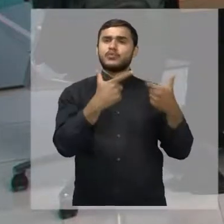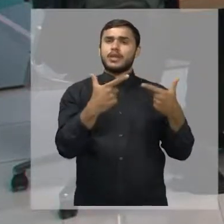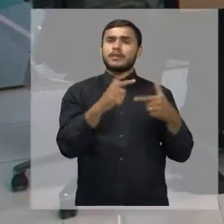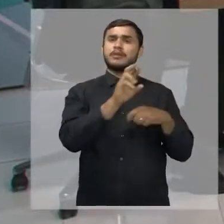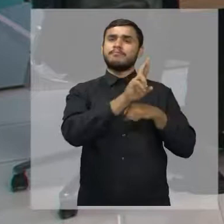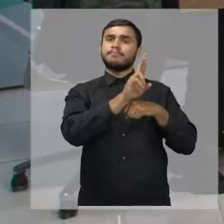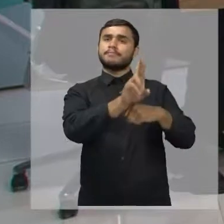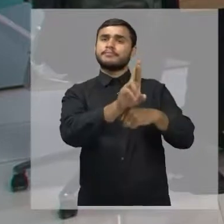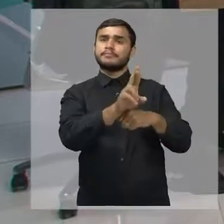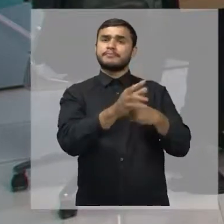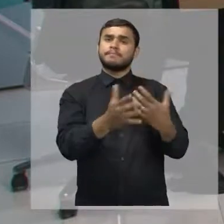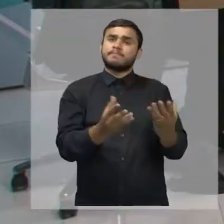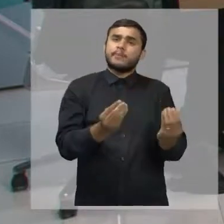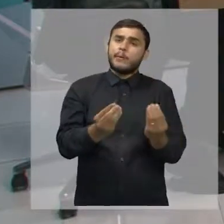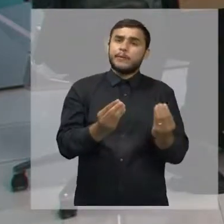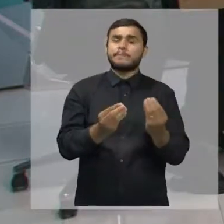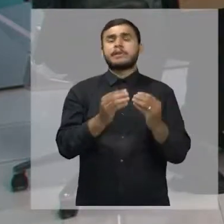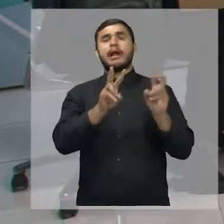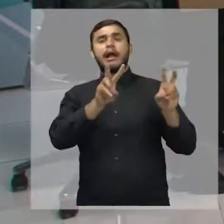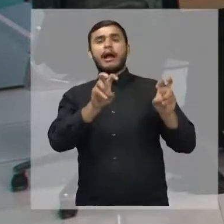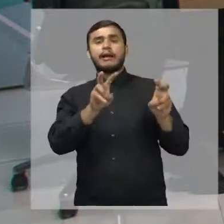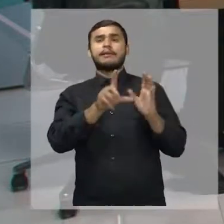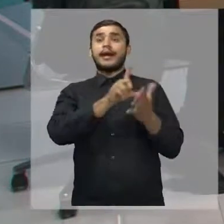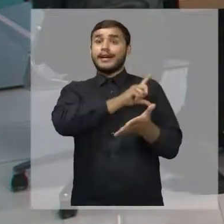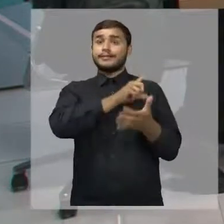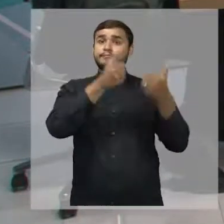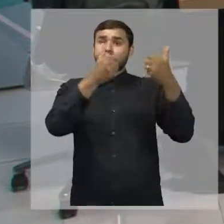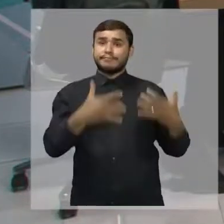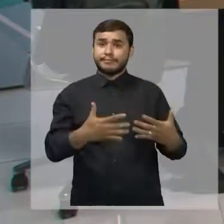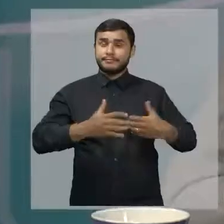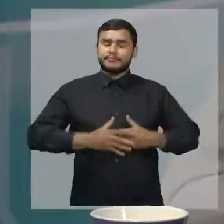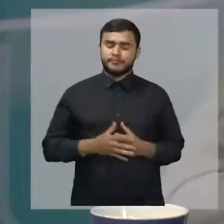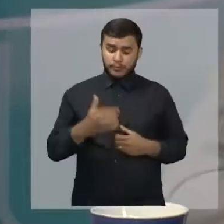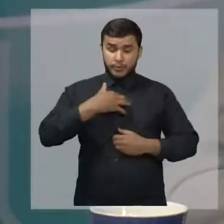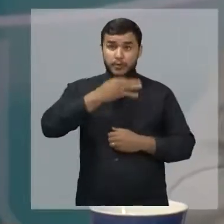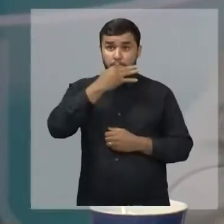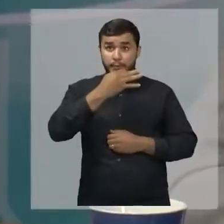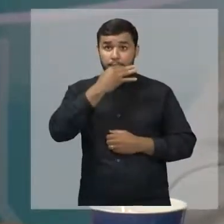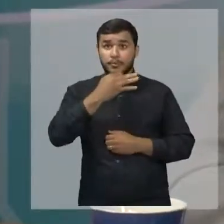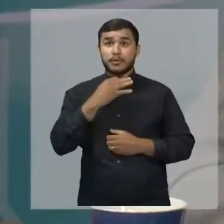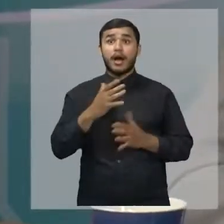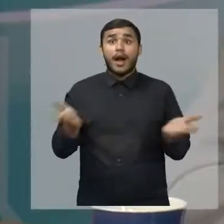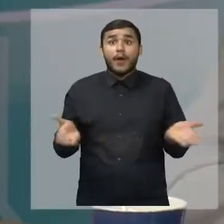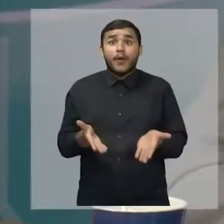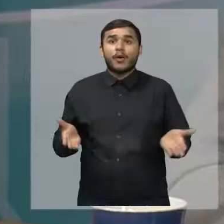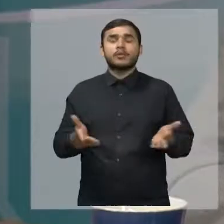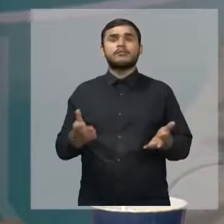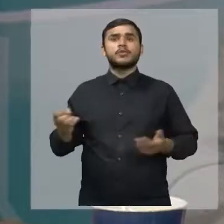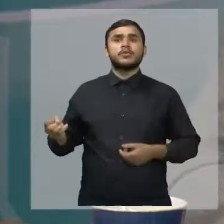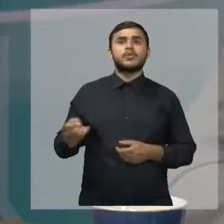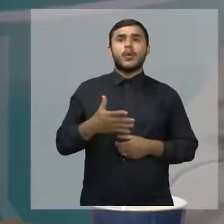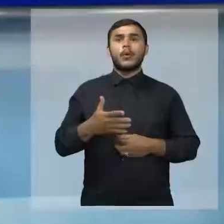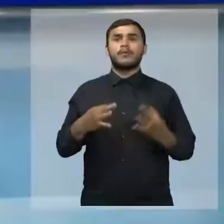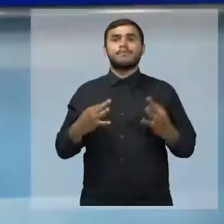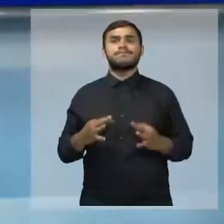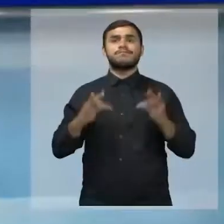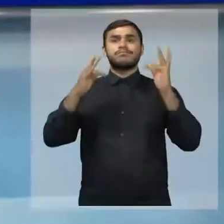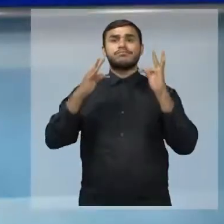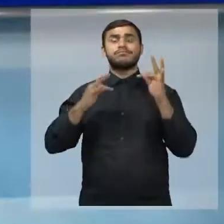E eu citei alguns exemplos de organizações virtuais que estão hoje aí muito solidamente